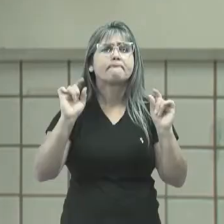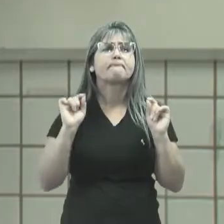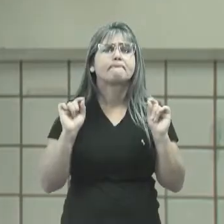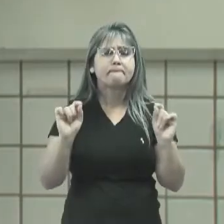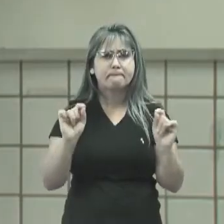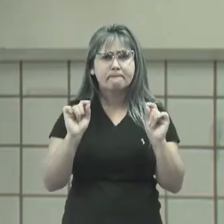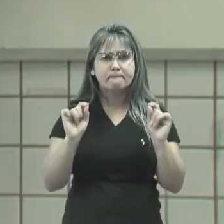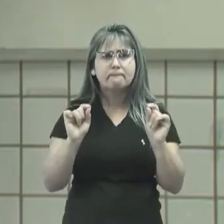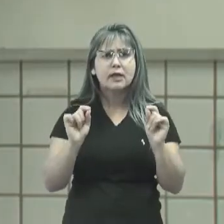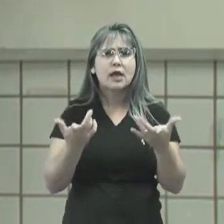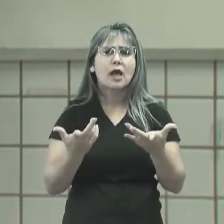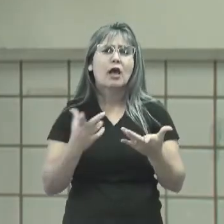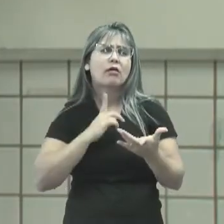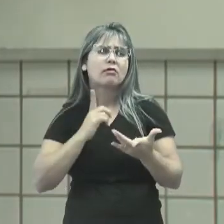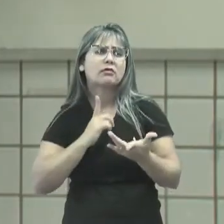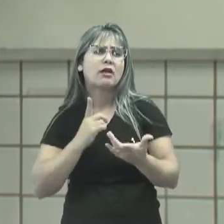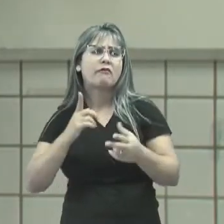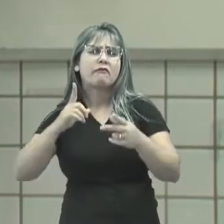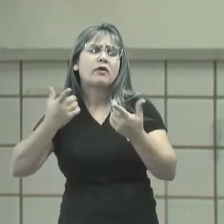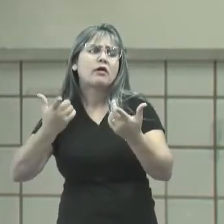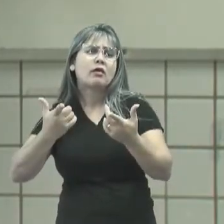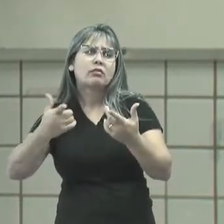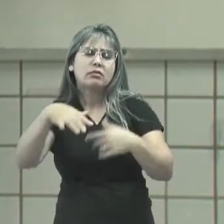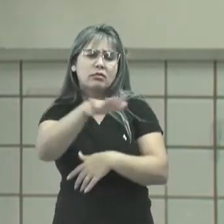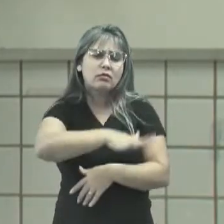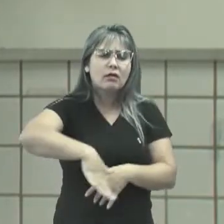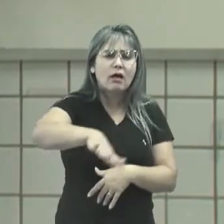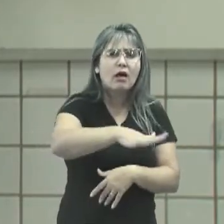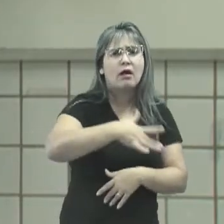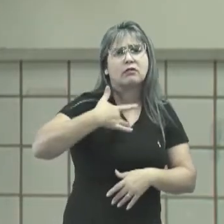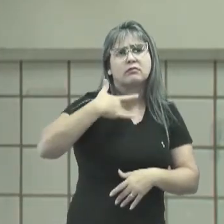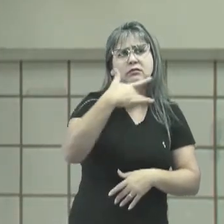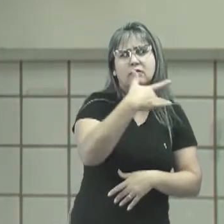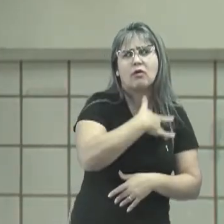empregam equipamentos como raio-x, tomografia,